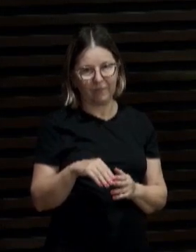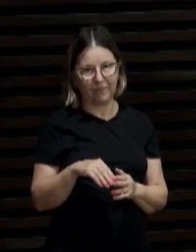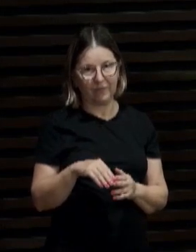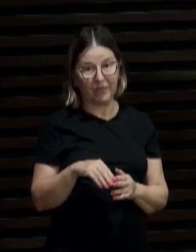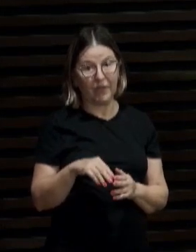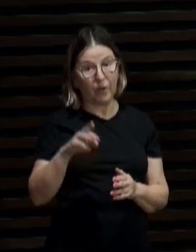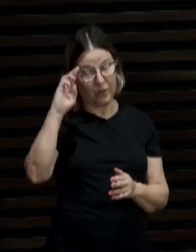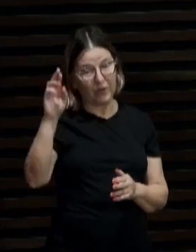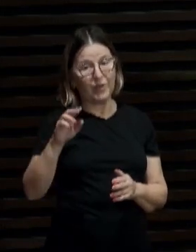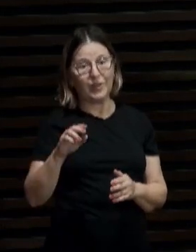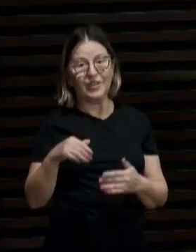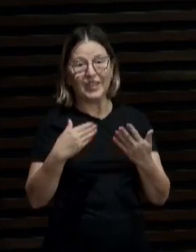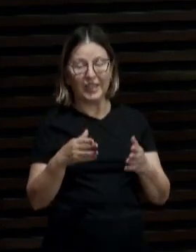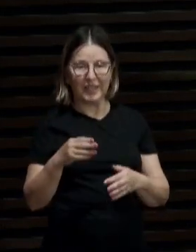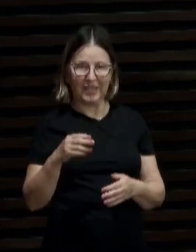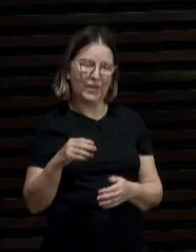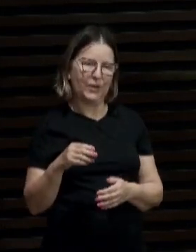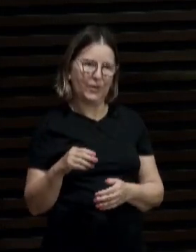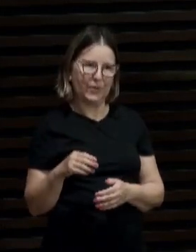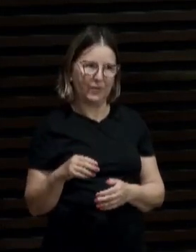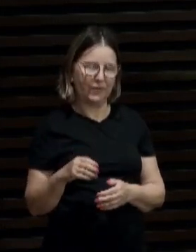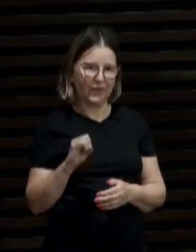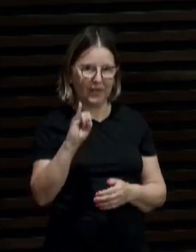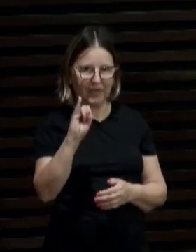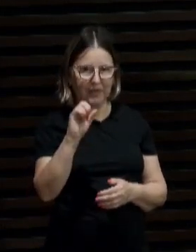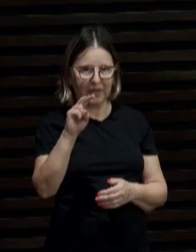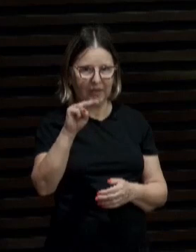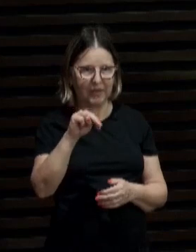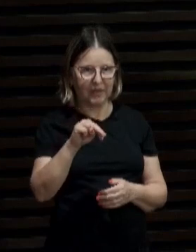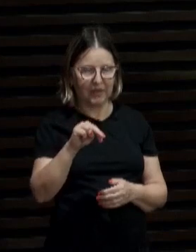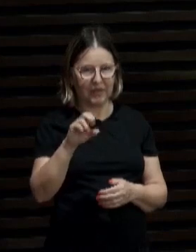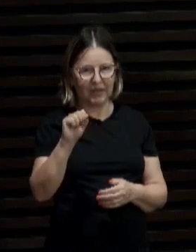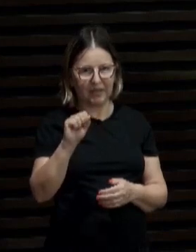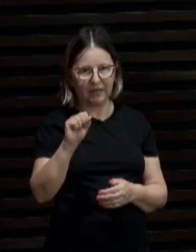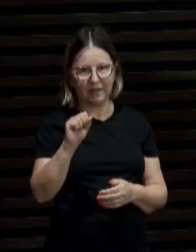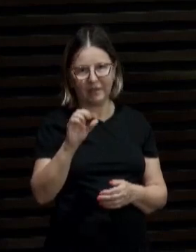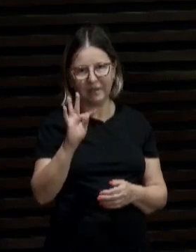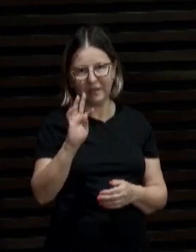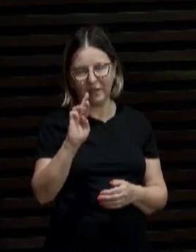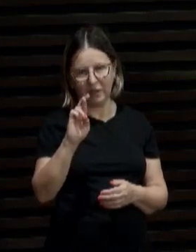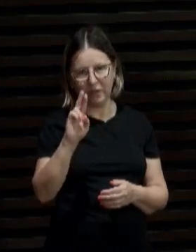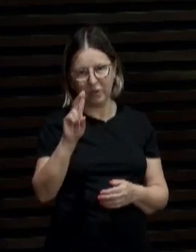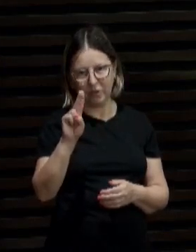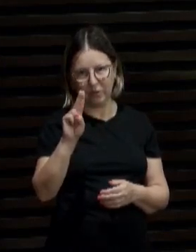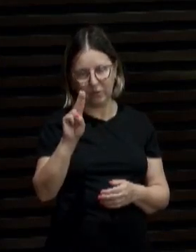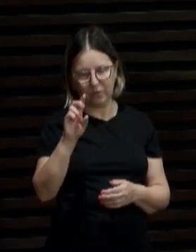nesse mundo. Não, essas coisas não irão impressionar Deus. Quais têm sido as prioridades da minha e da sua vida, meu